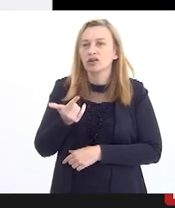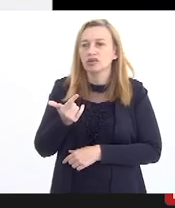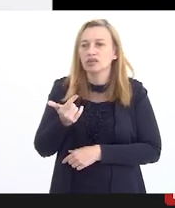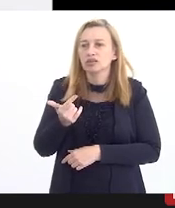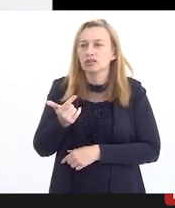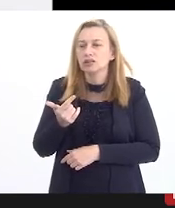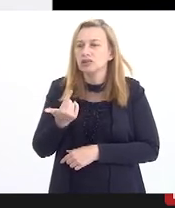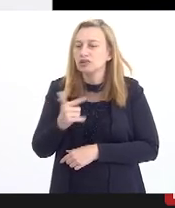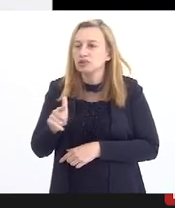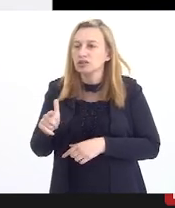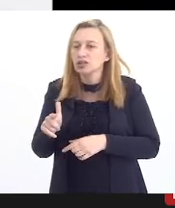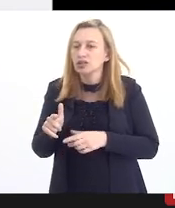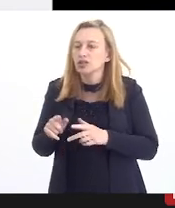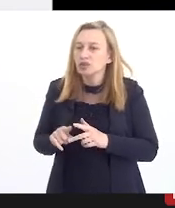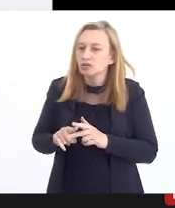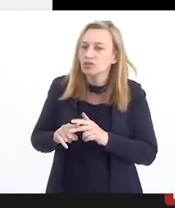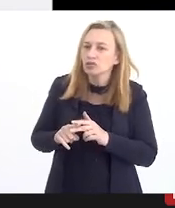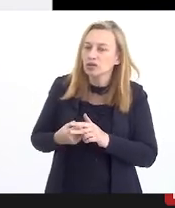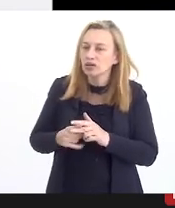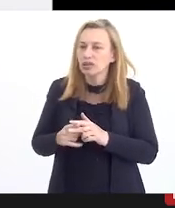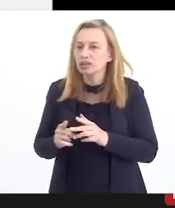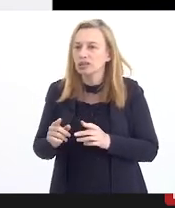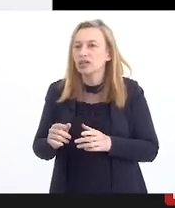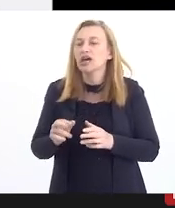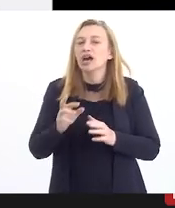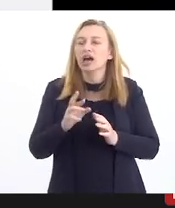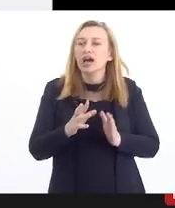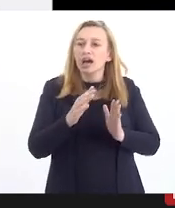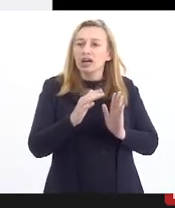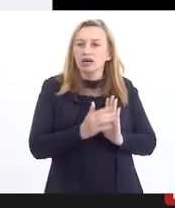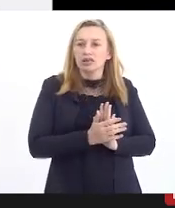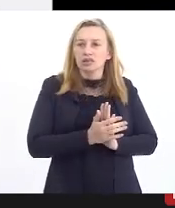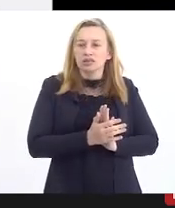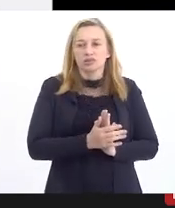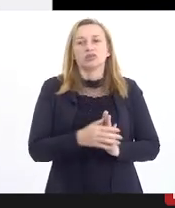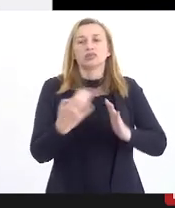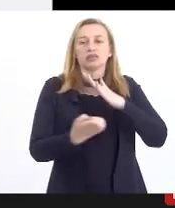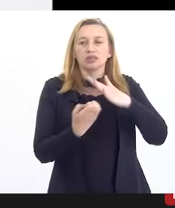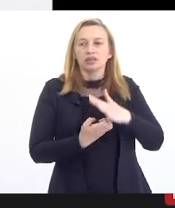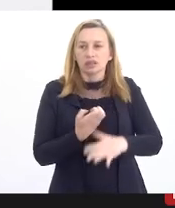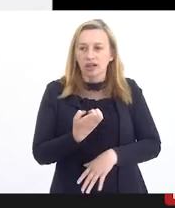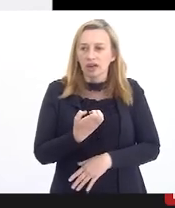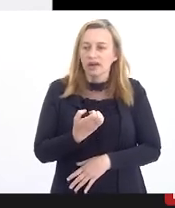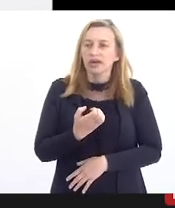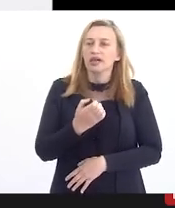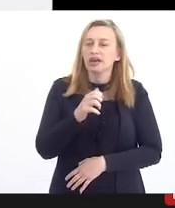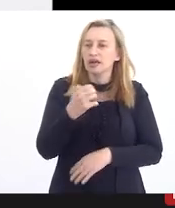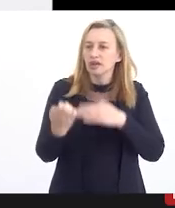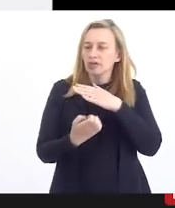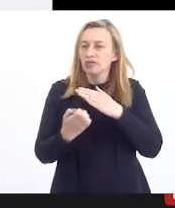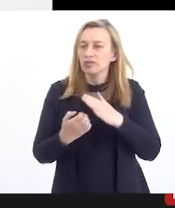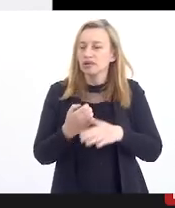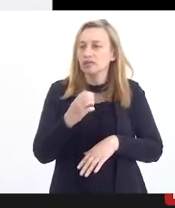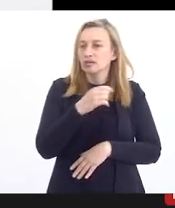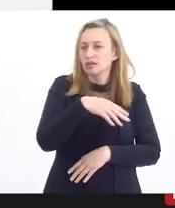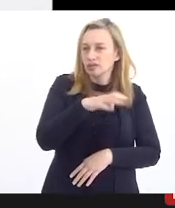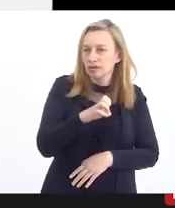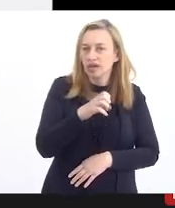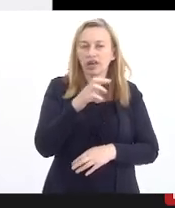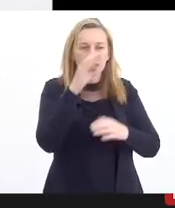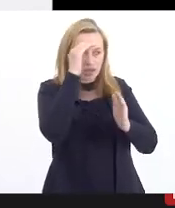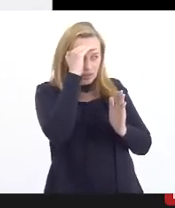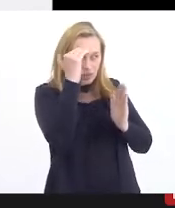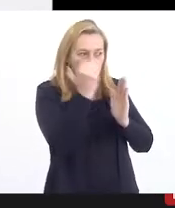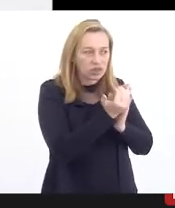sejam regularizados. Então, a CEDAE ela responde a um sem número de fiscalizações, Tribunal de Contas,